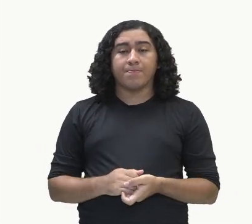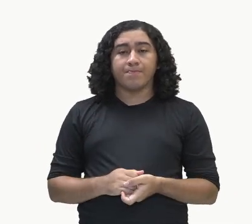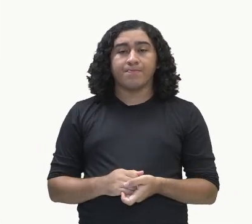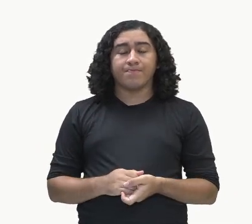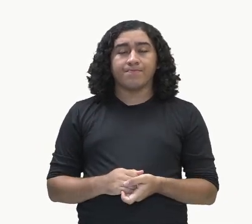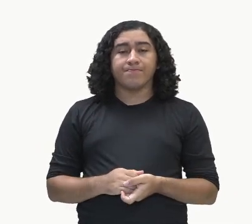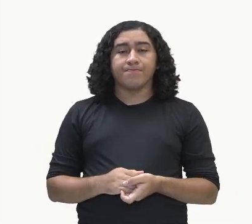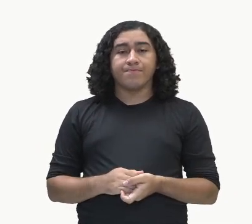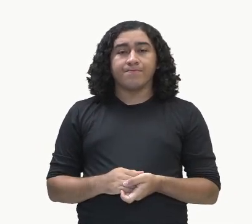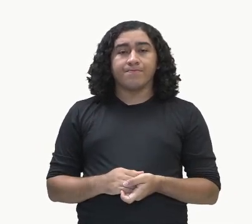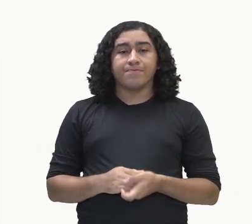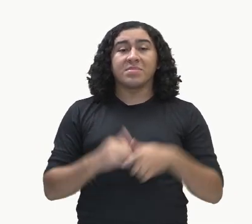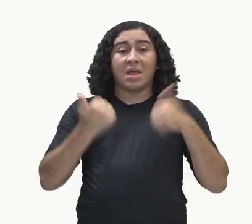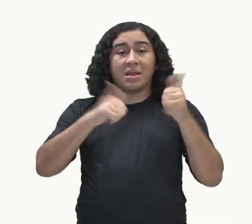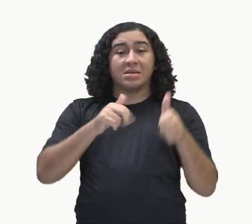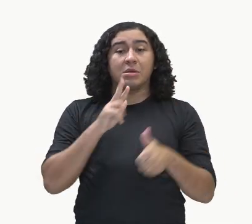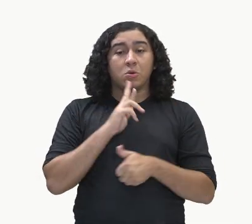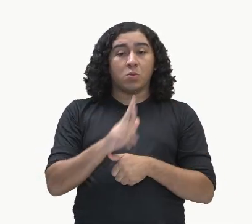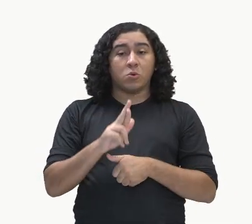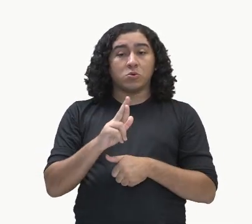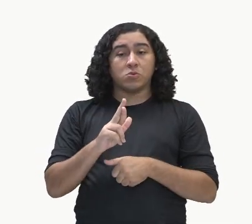observar, então, aqui a nossa resposta.